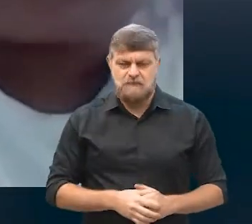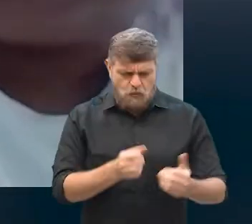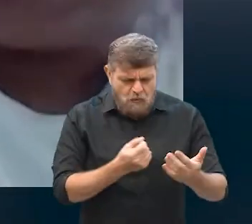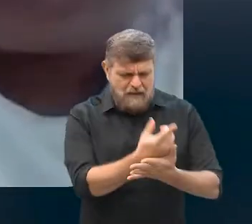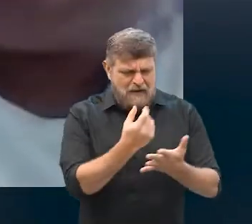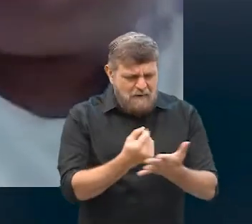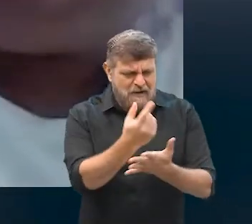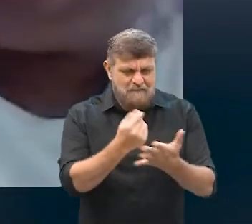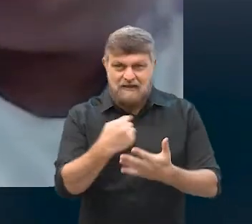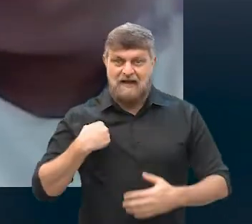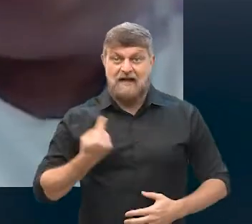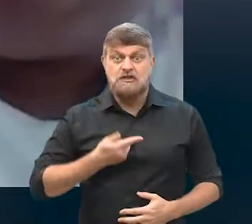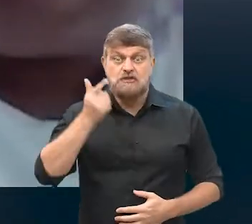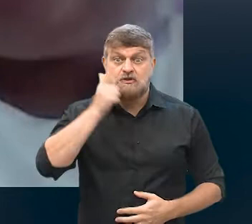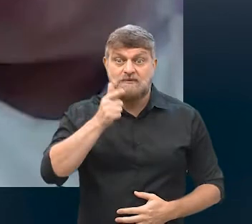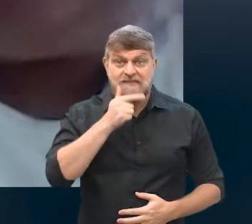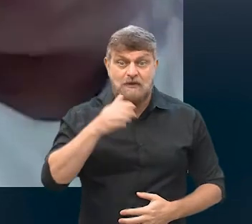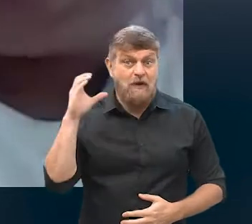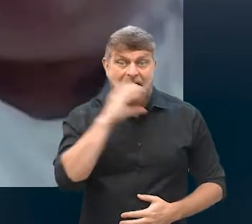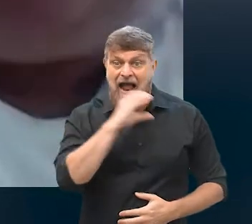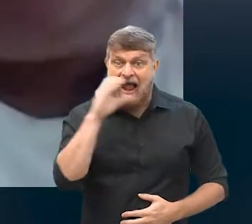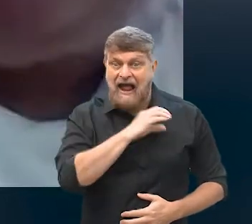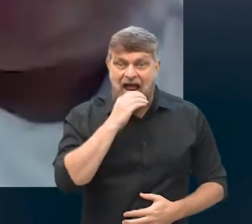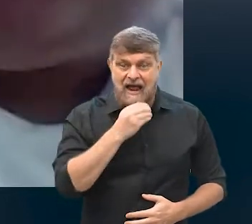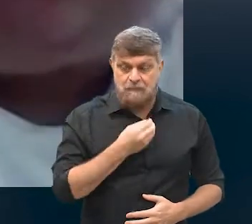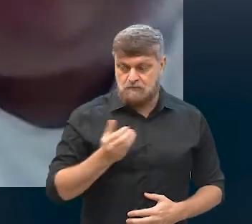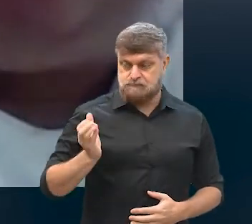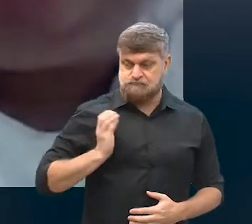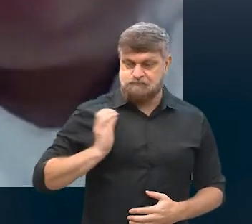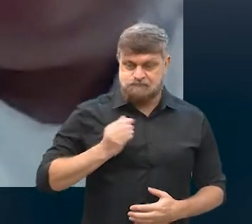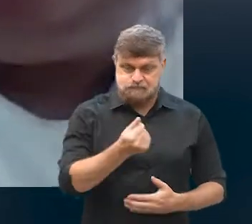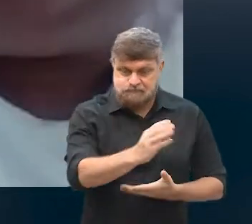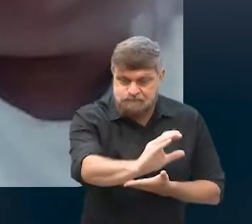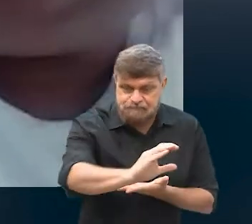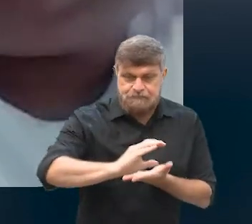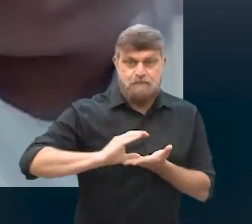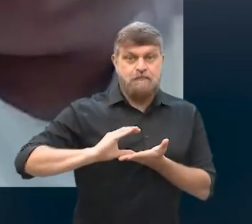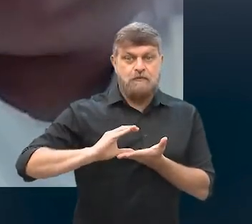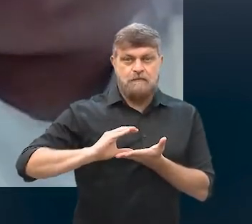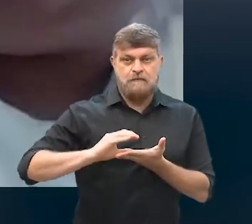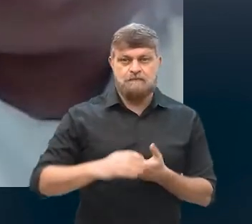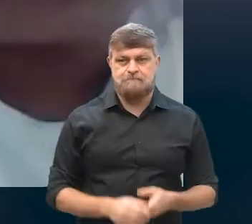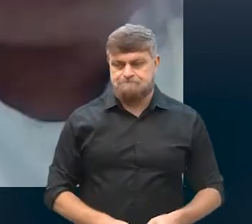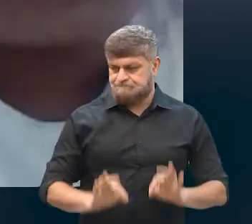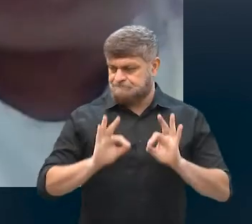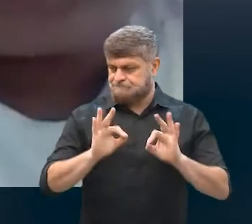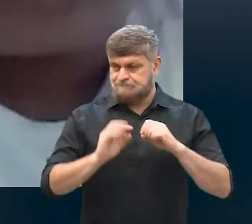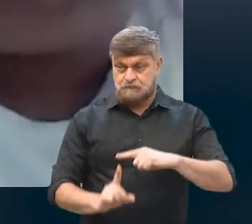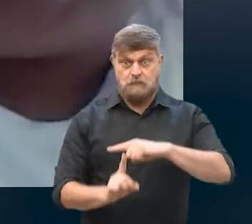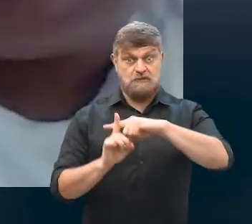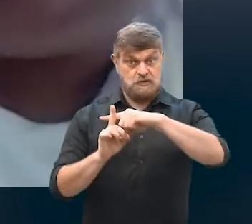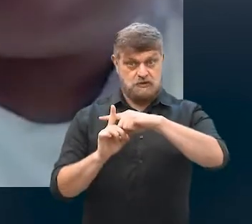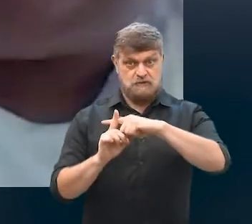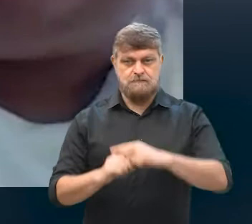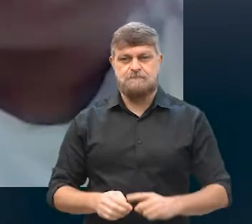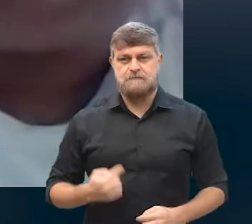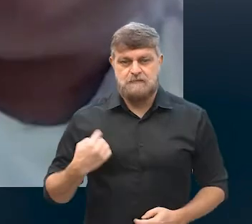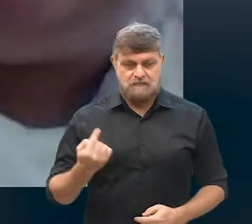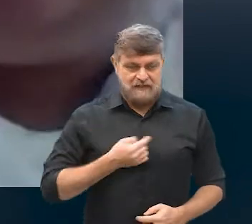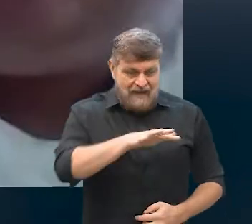Nós conseguimos ter um retorno muito rápido, muito positivo, a gente foi muito